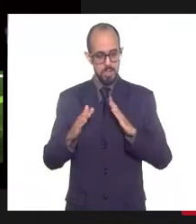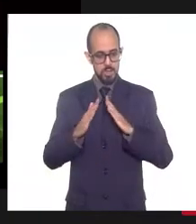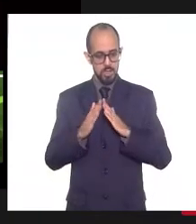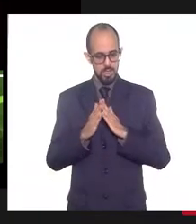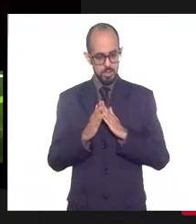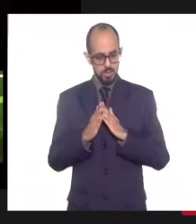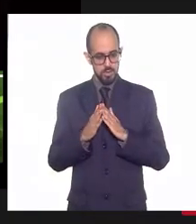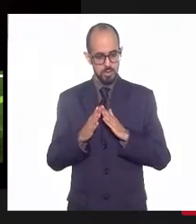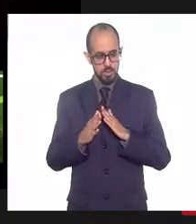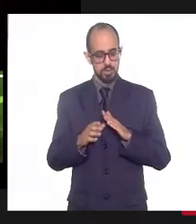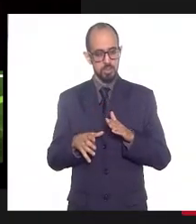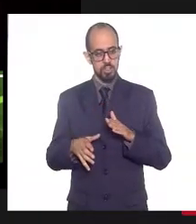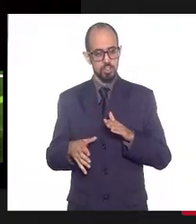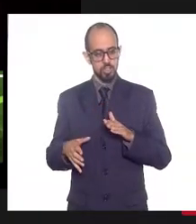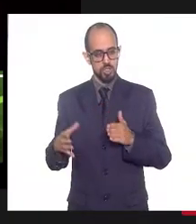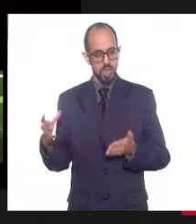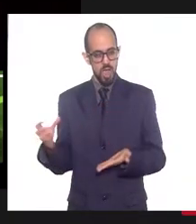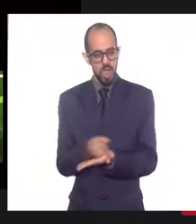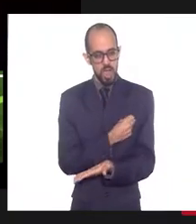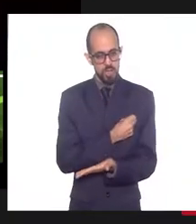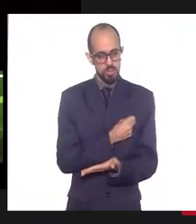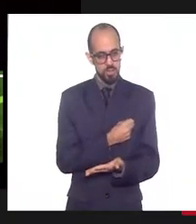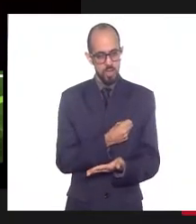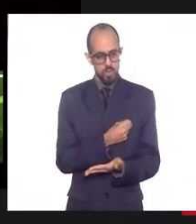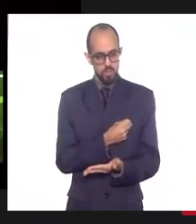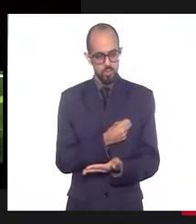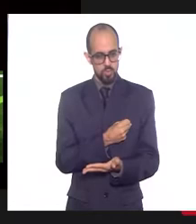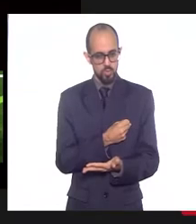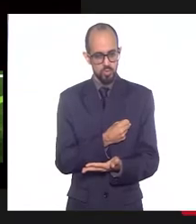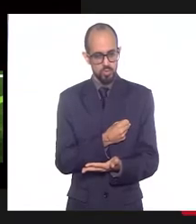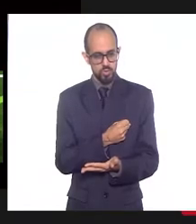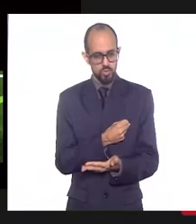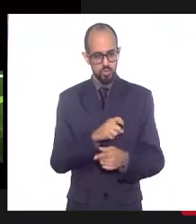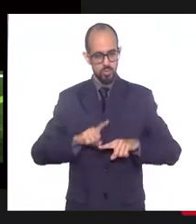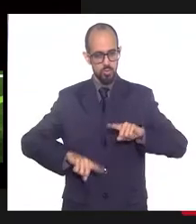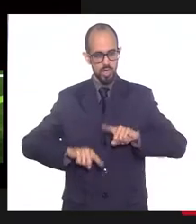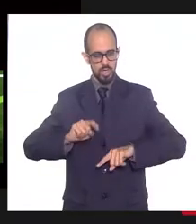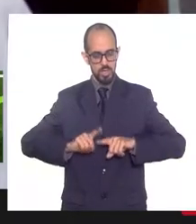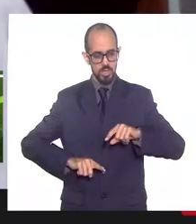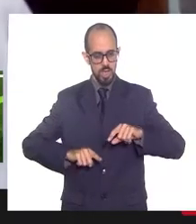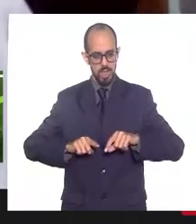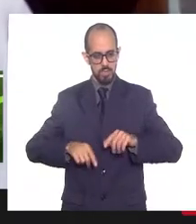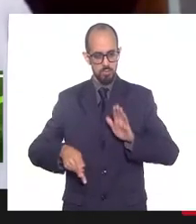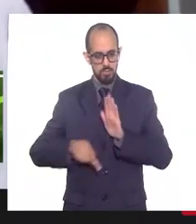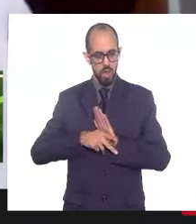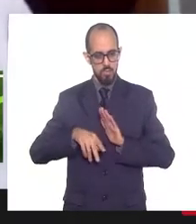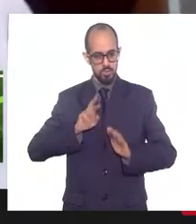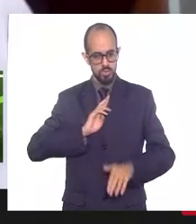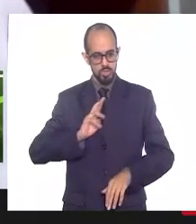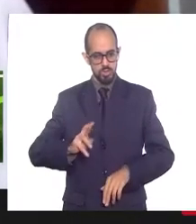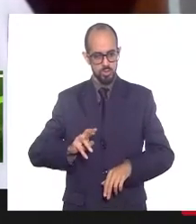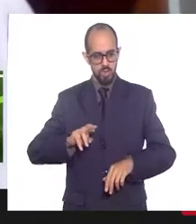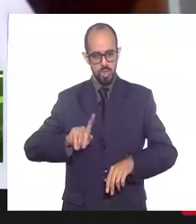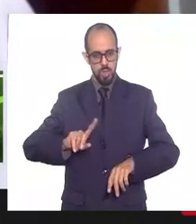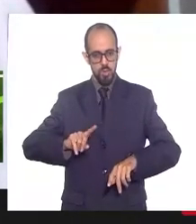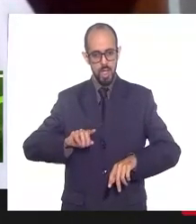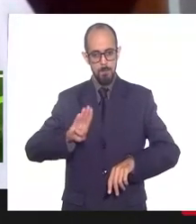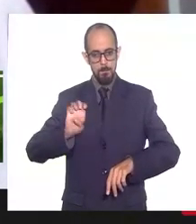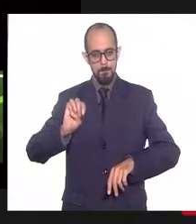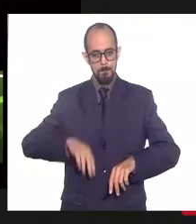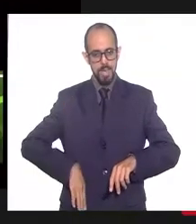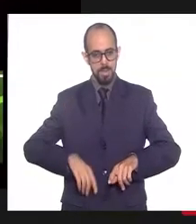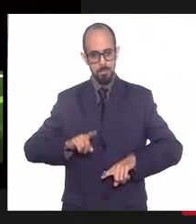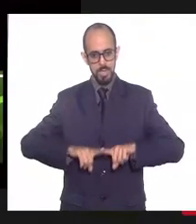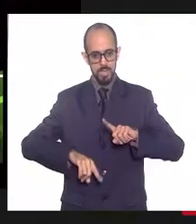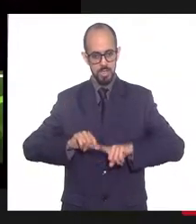de assaltos a terreiros, assaltos religiosos, né? Porque não foram bens materiais que foram roubados,